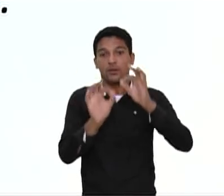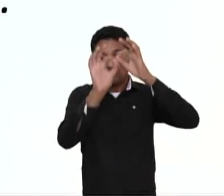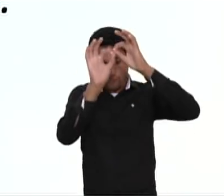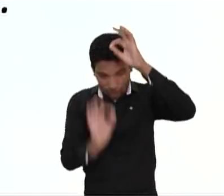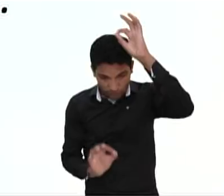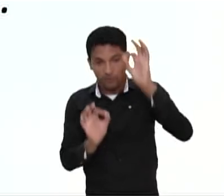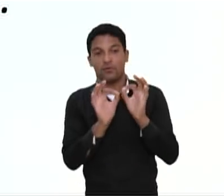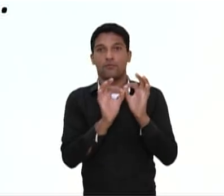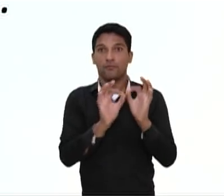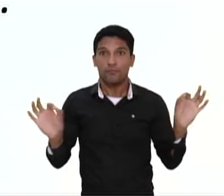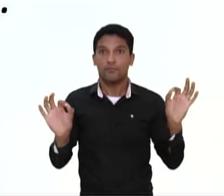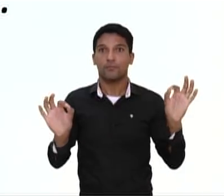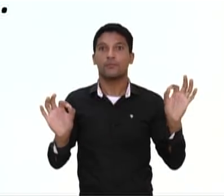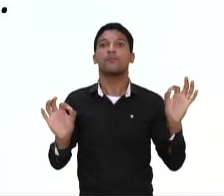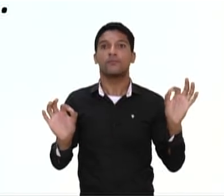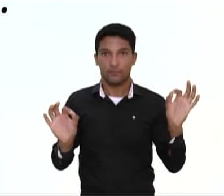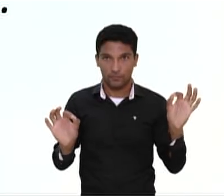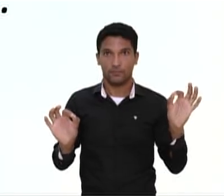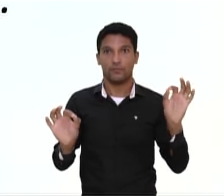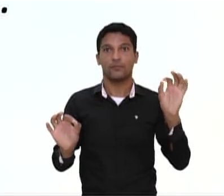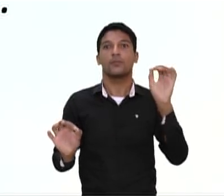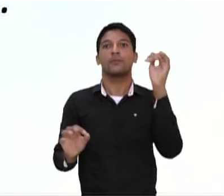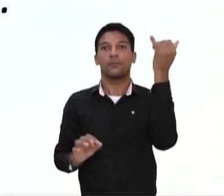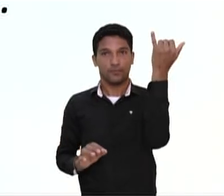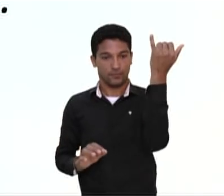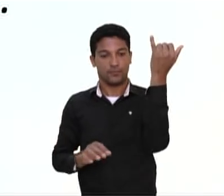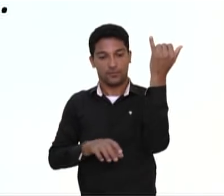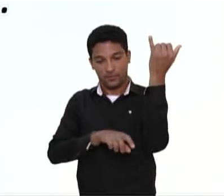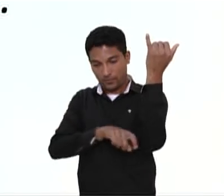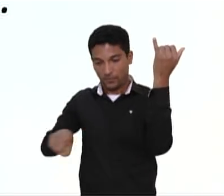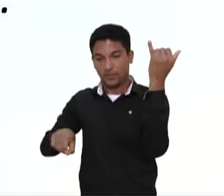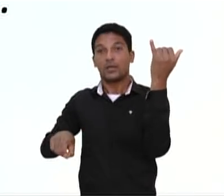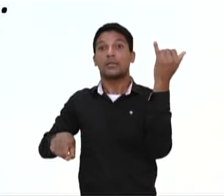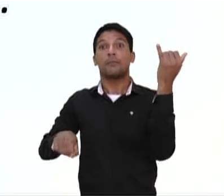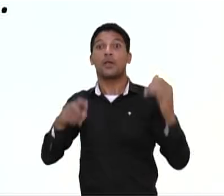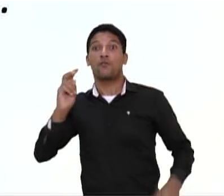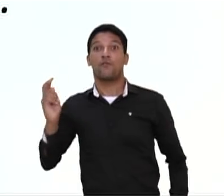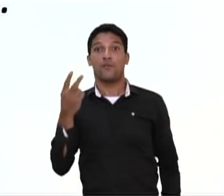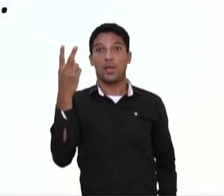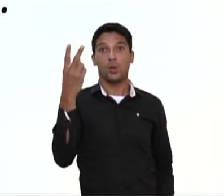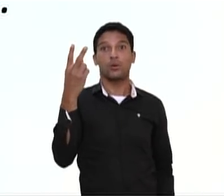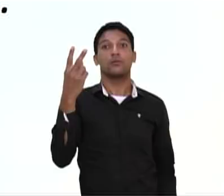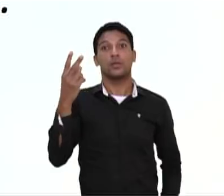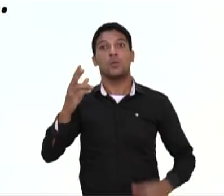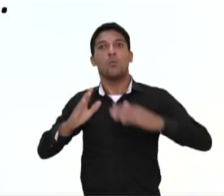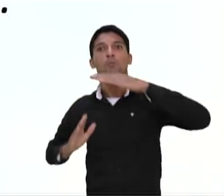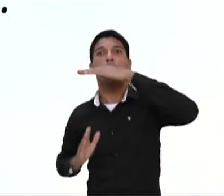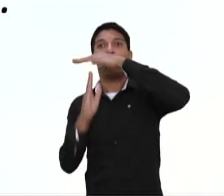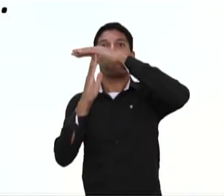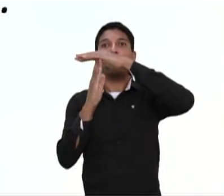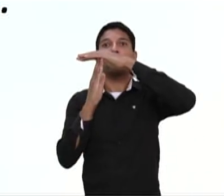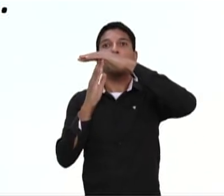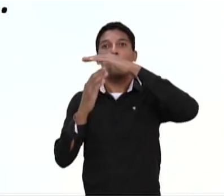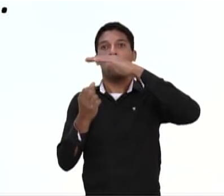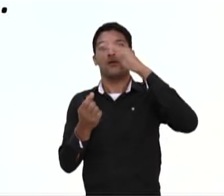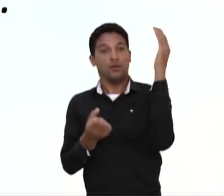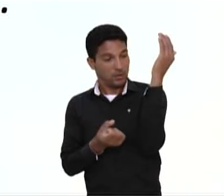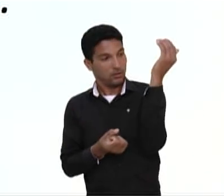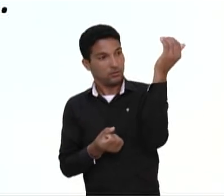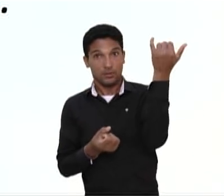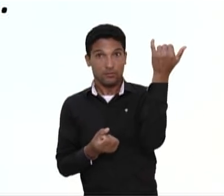como o seu valor máximo ou mínimo. Isso também é um assunto que nós estudaremos em algumas aulas,